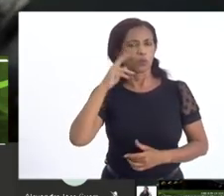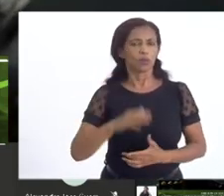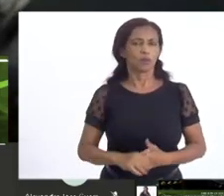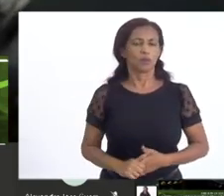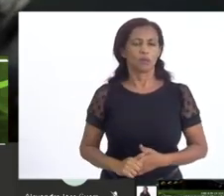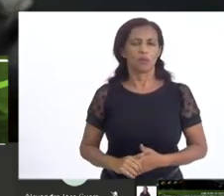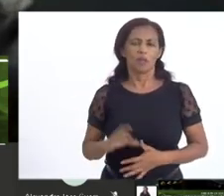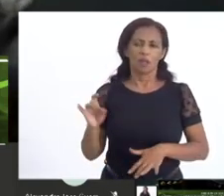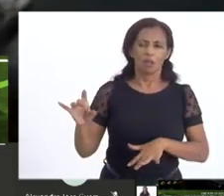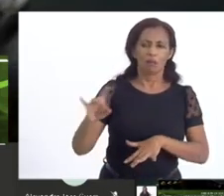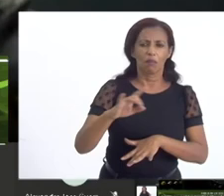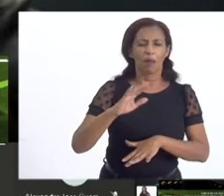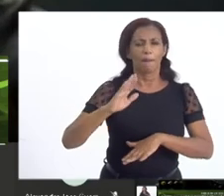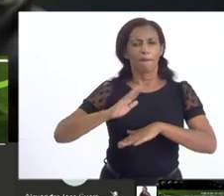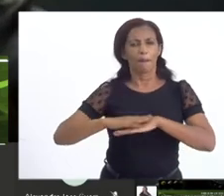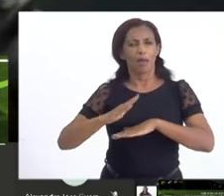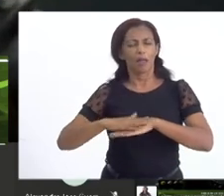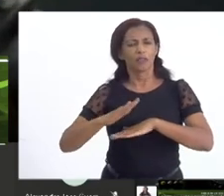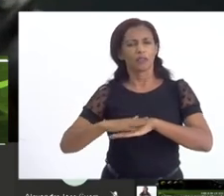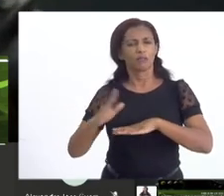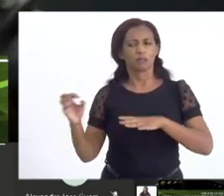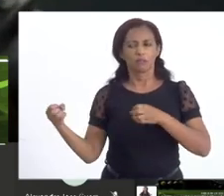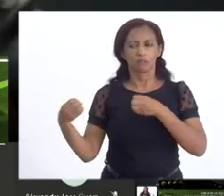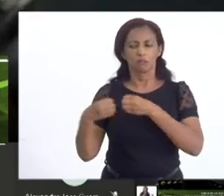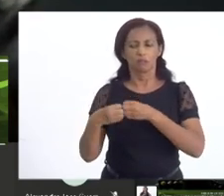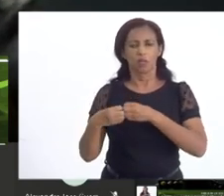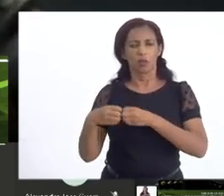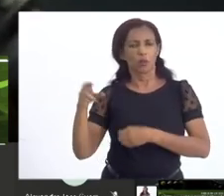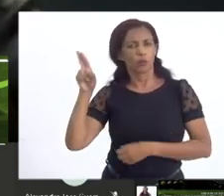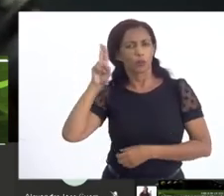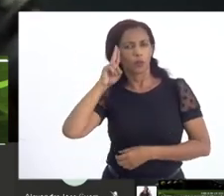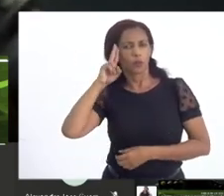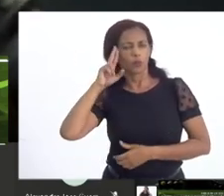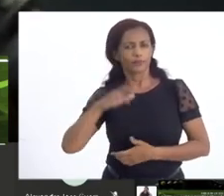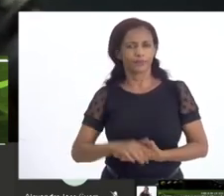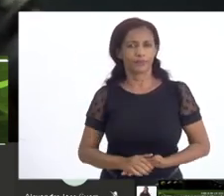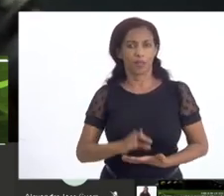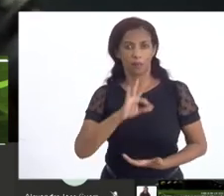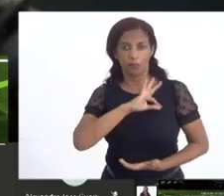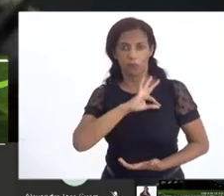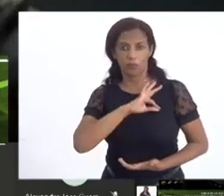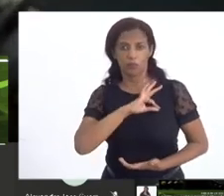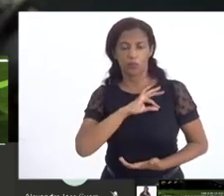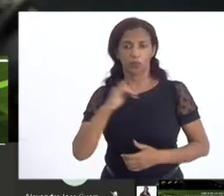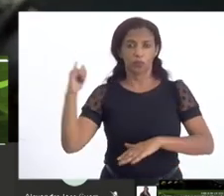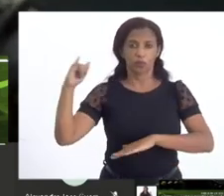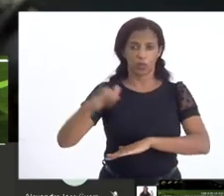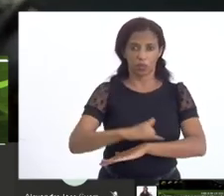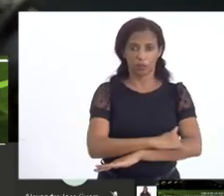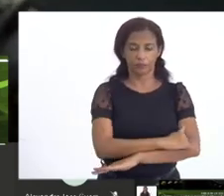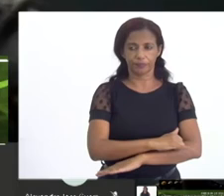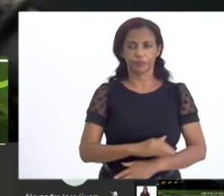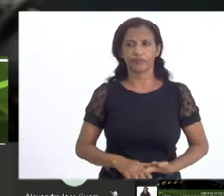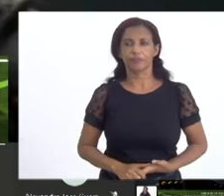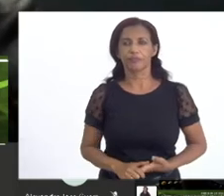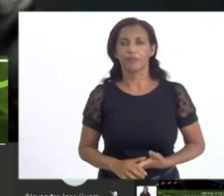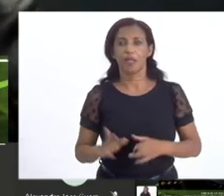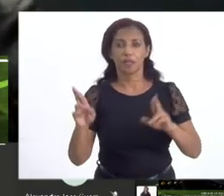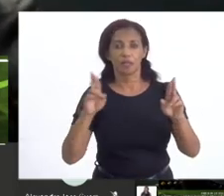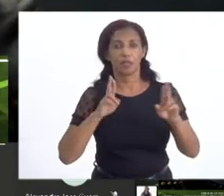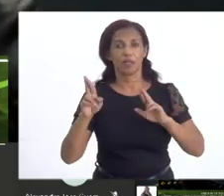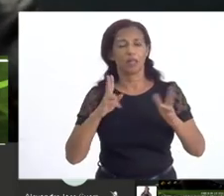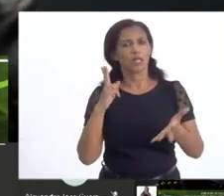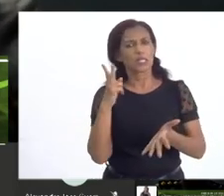é cada vez mais aproximar o batalhão, principalmente dos aeroportos, né? Essa relação,